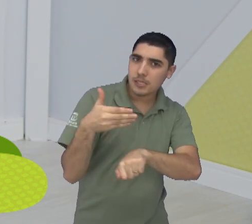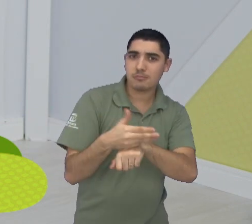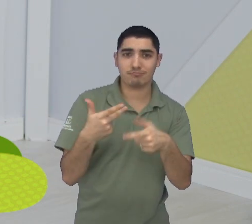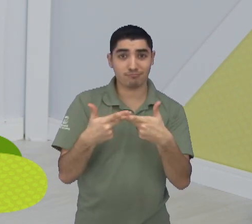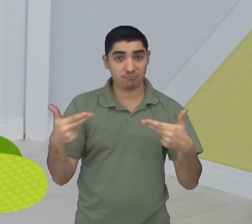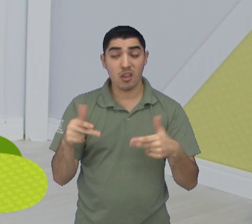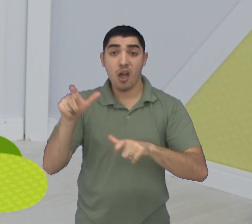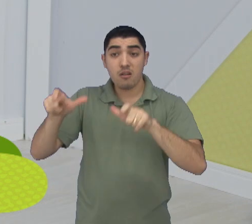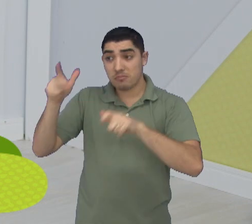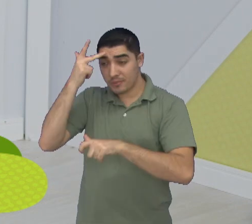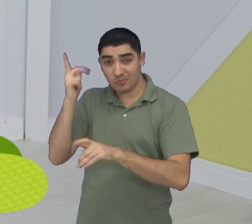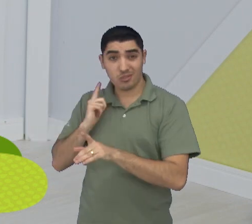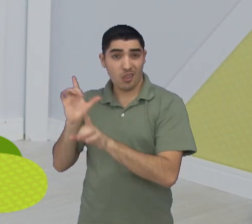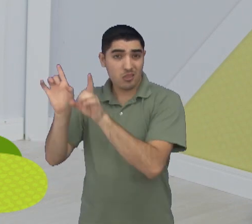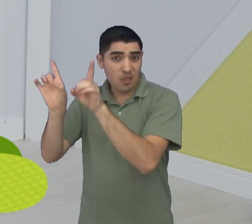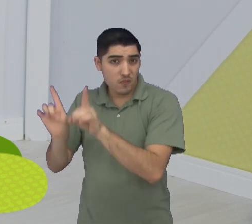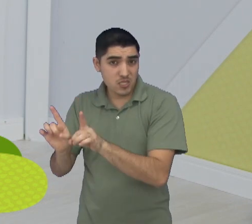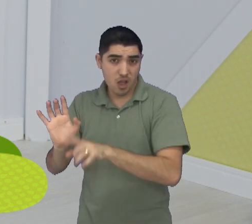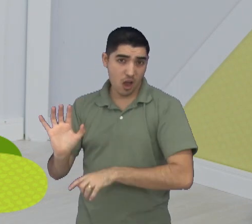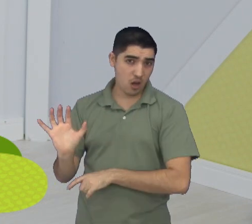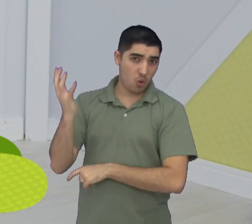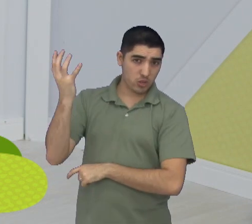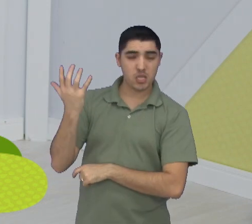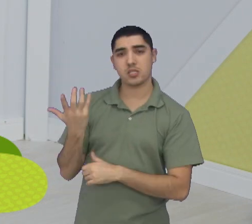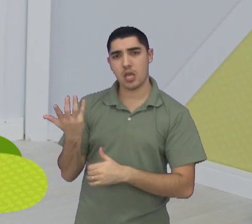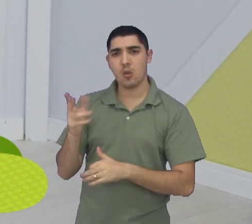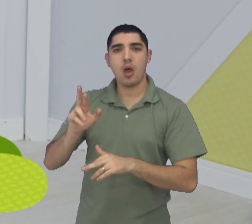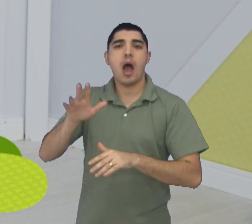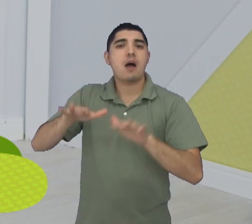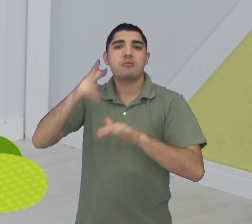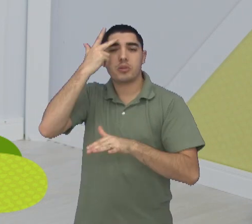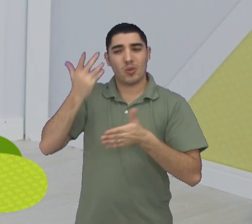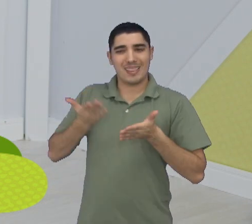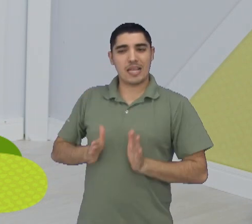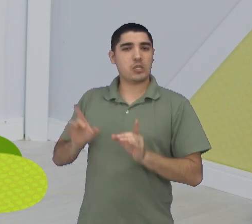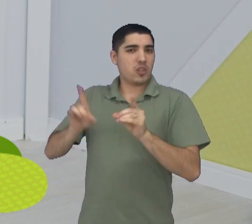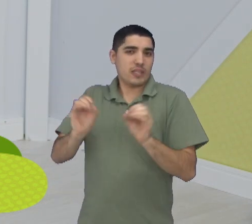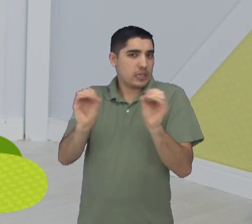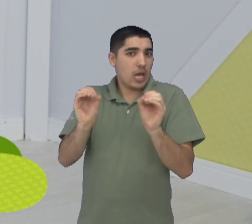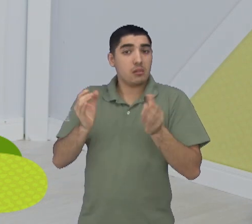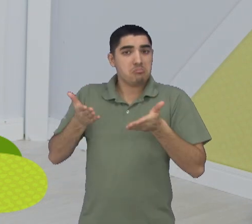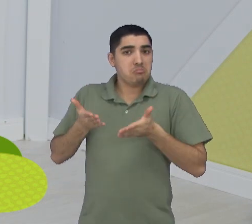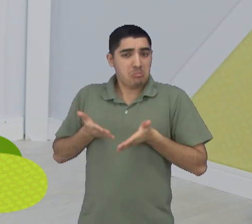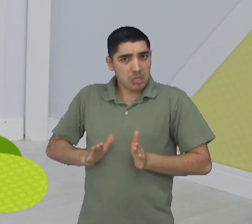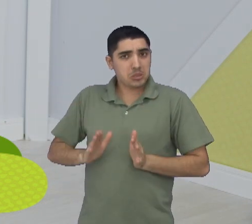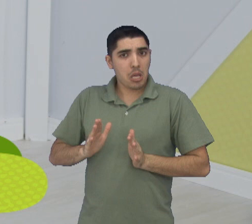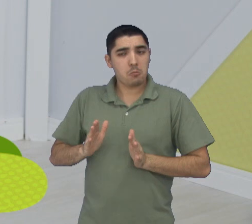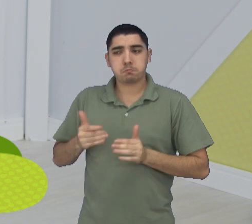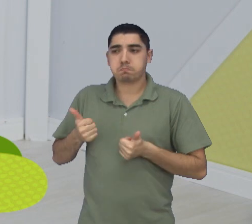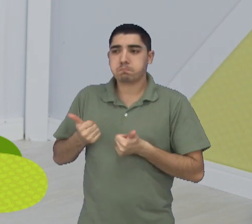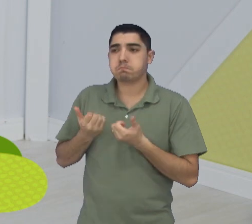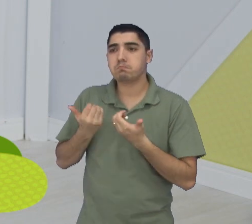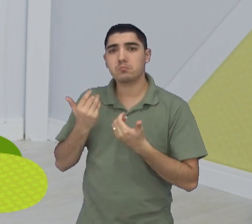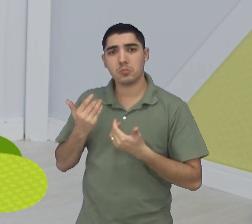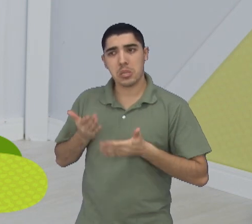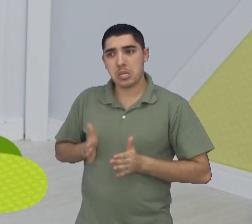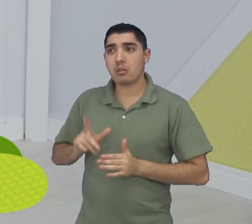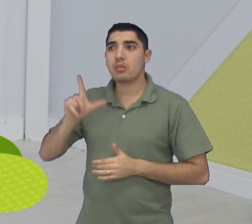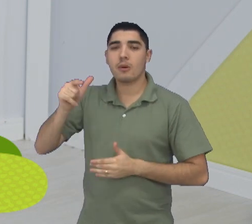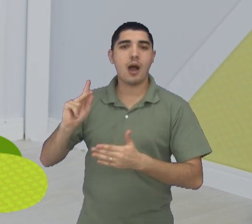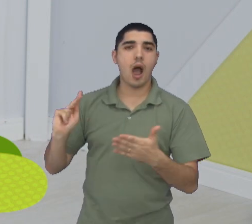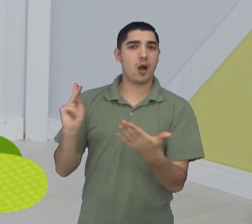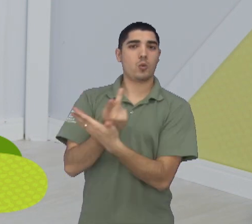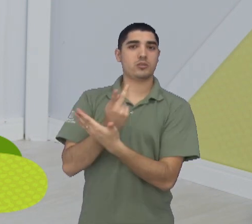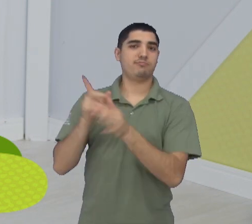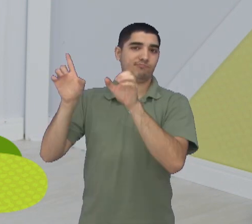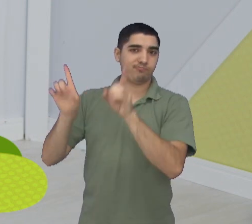alguma deficiência adquirida, né? Não é nem de nascença, então ela se sente mal, se sente com depressão, enfim, o esporte